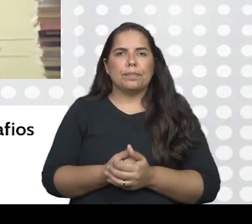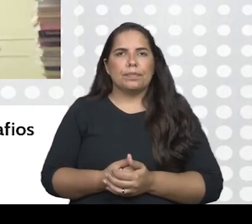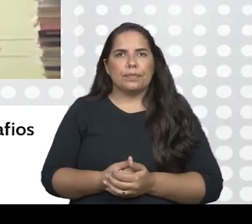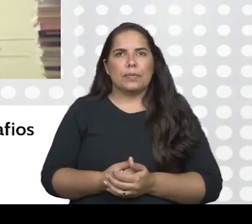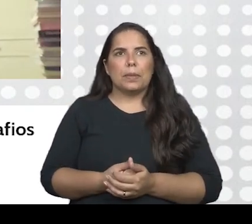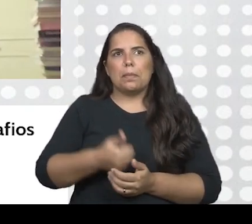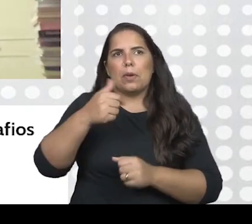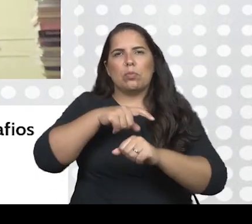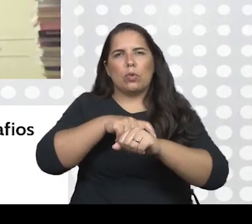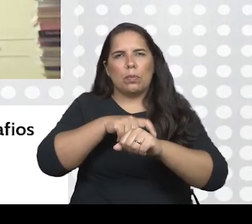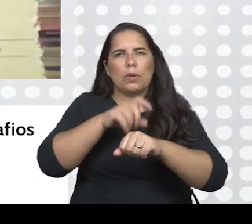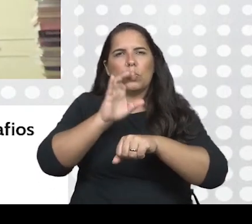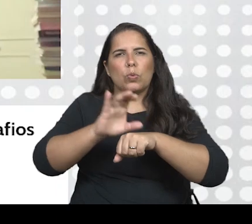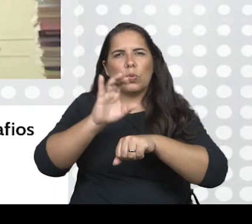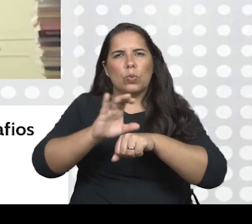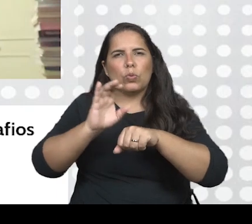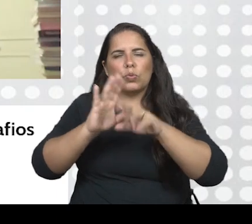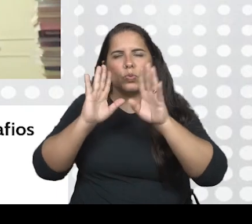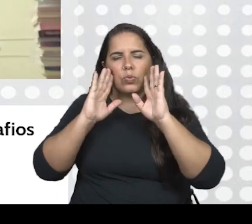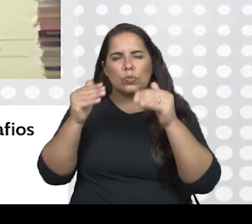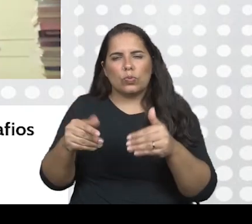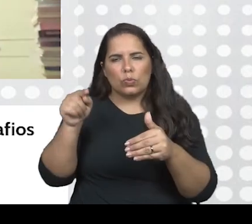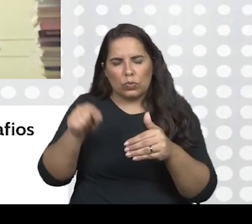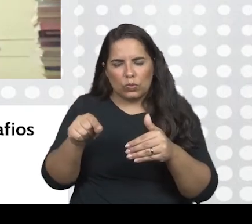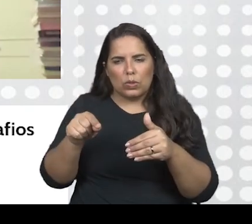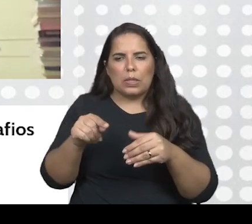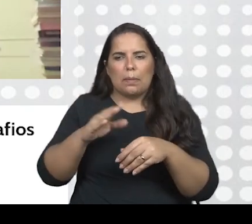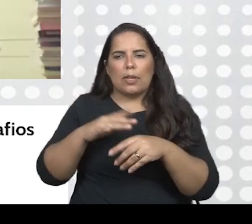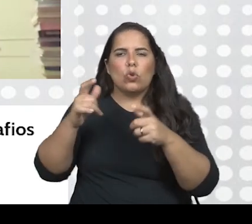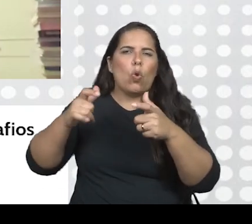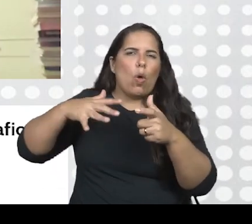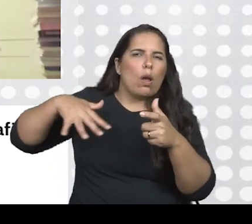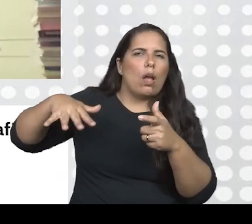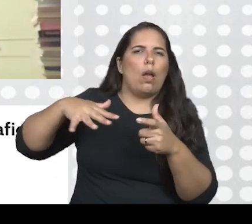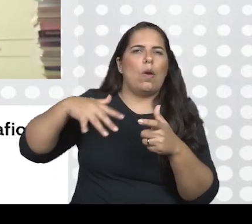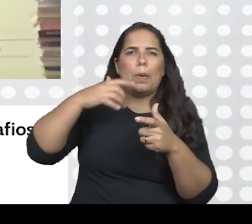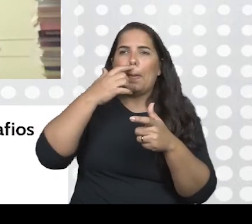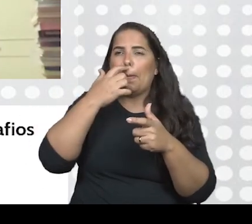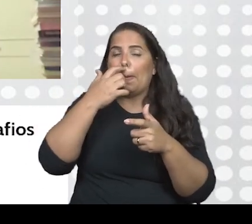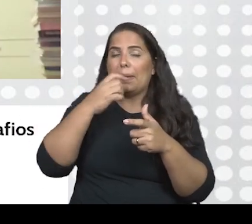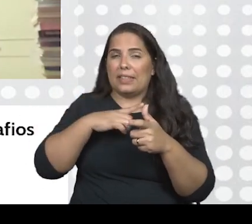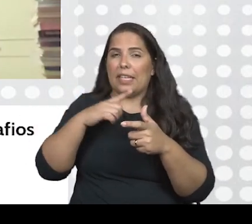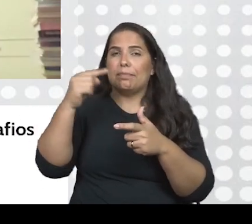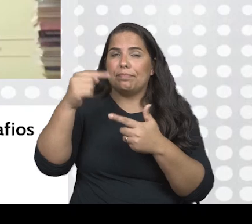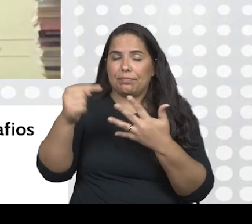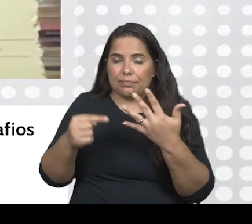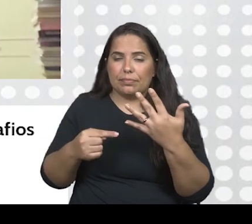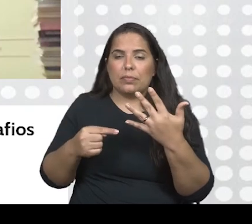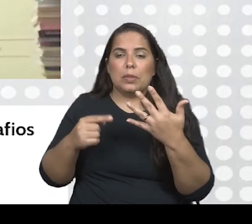num primeiro momento, o curso de especialização, que nasce mais localmente ele traz as